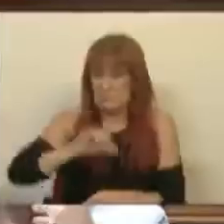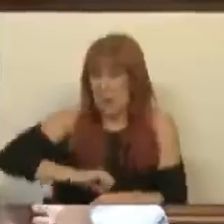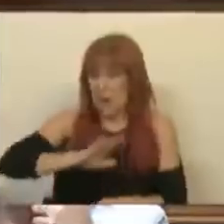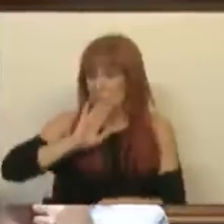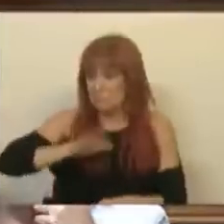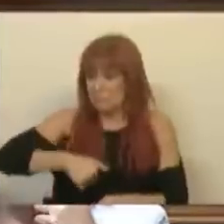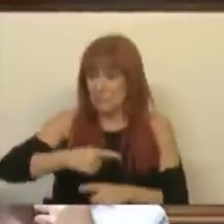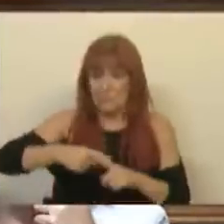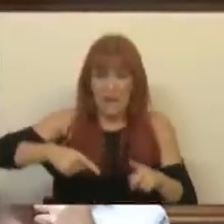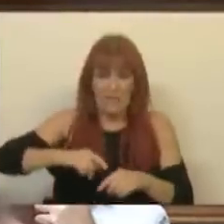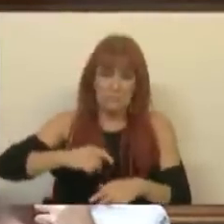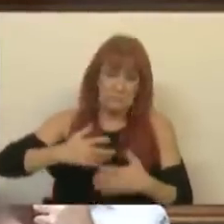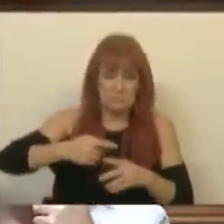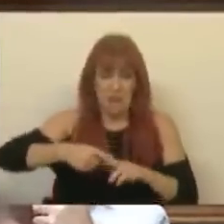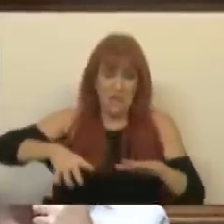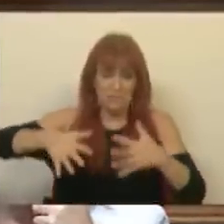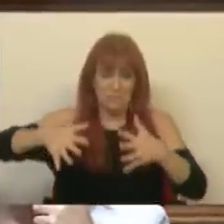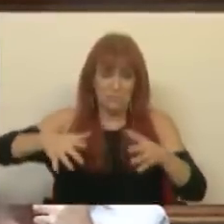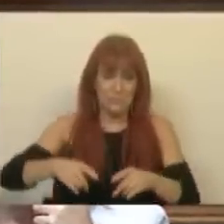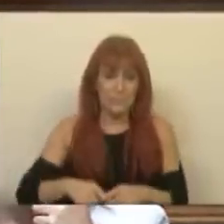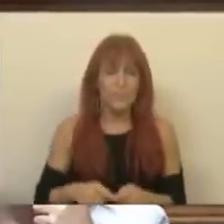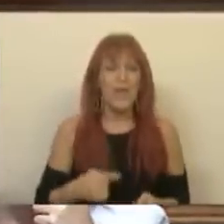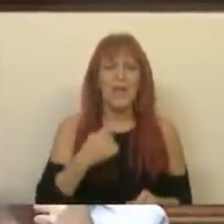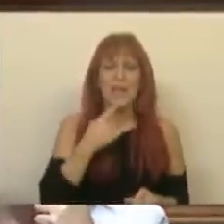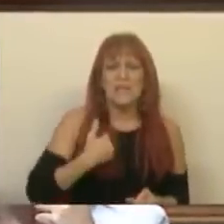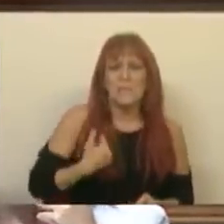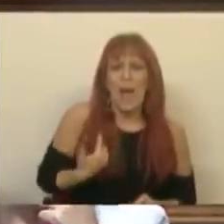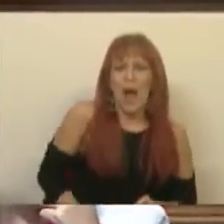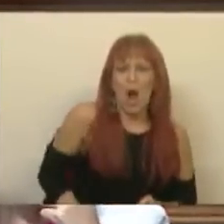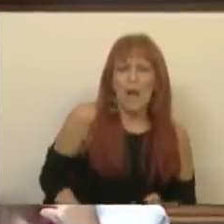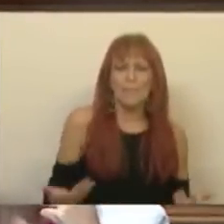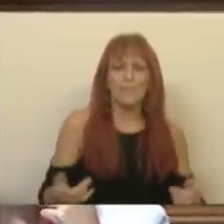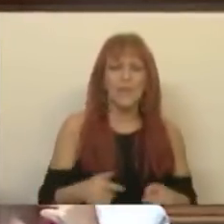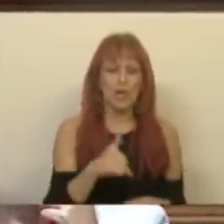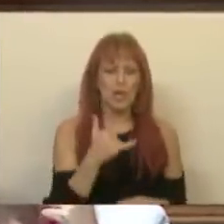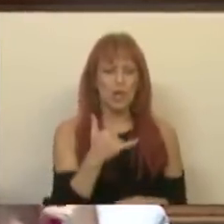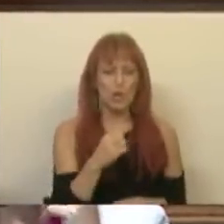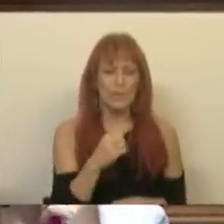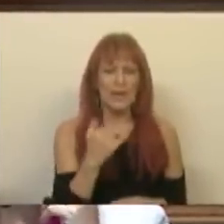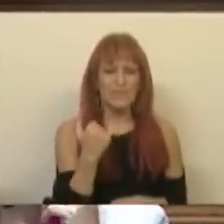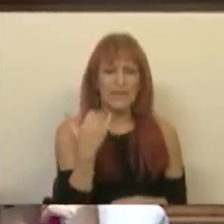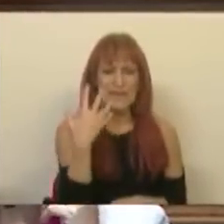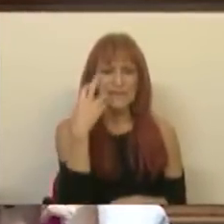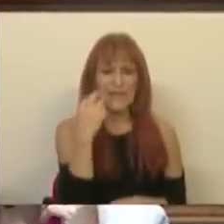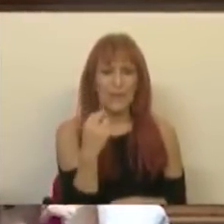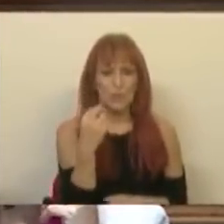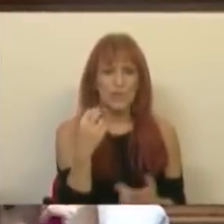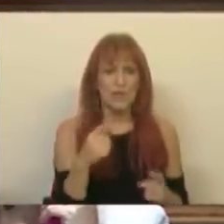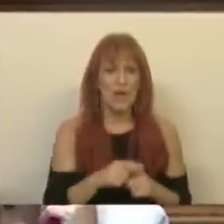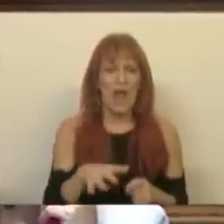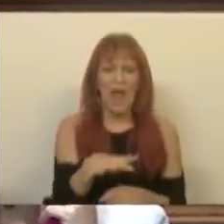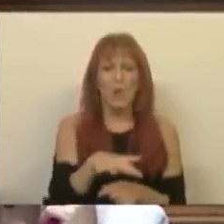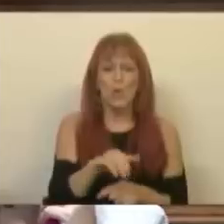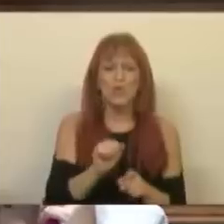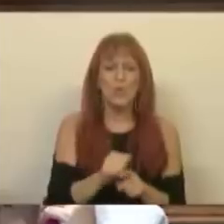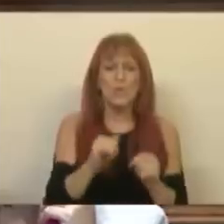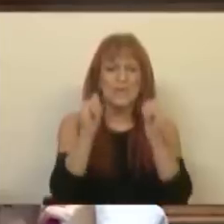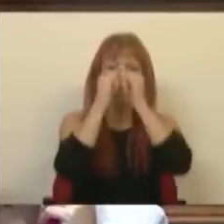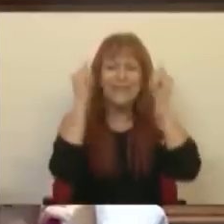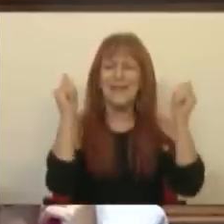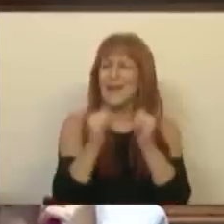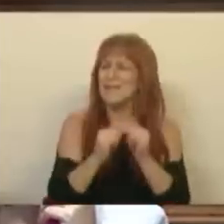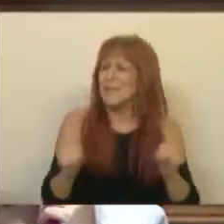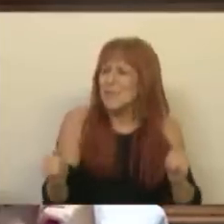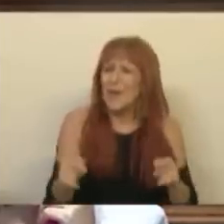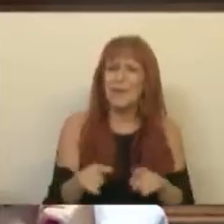médios medianos é que disse-me agora que em 2023 eh a conjuntura Internacional